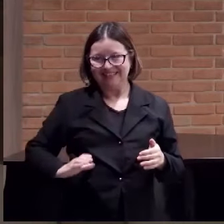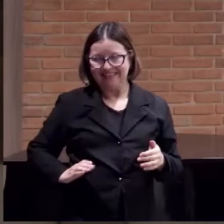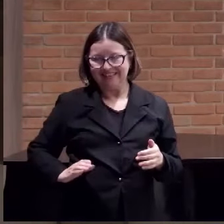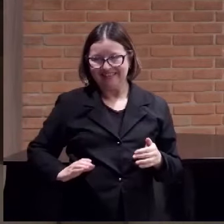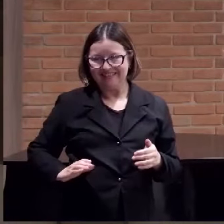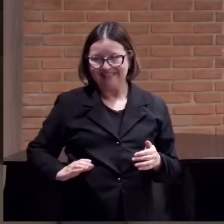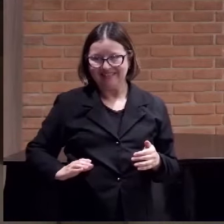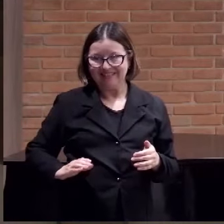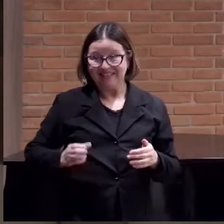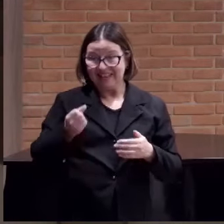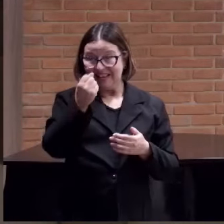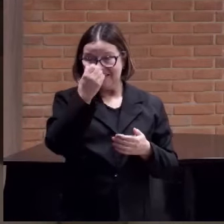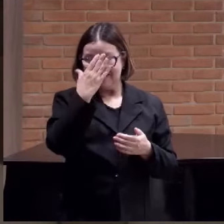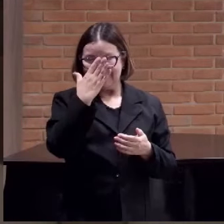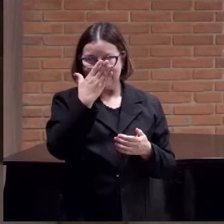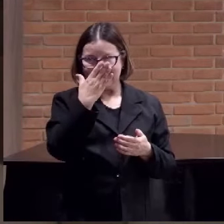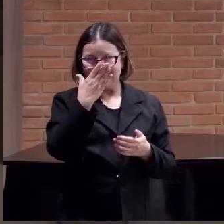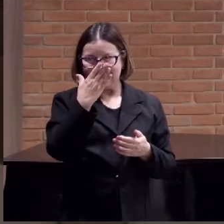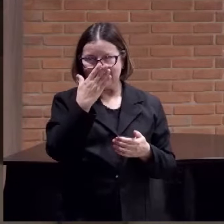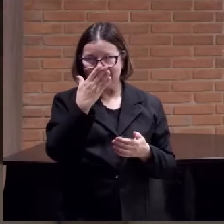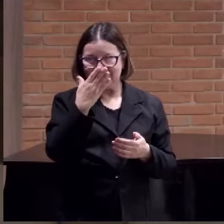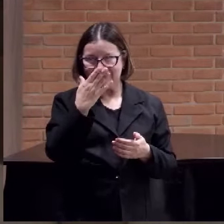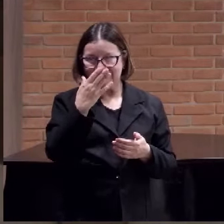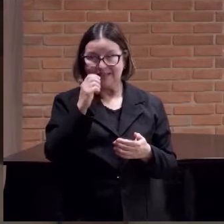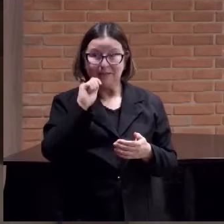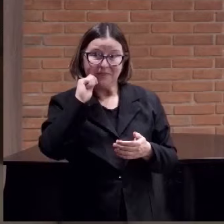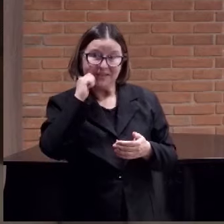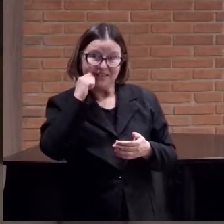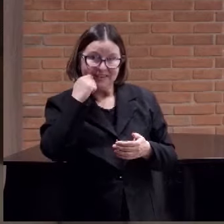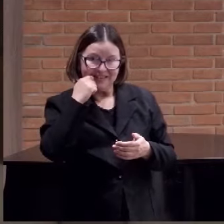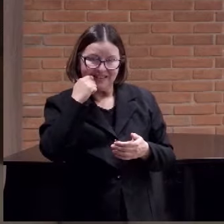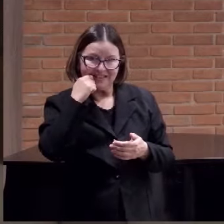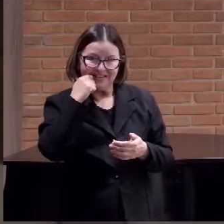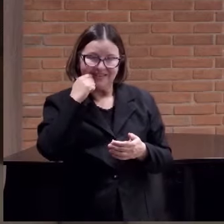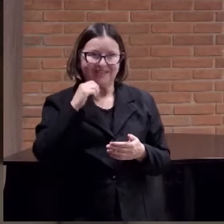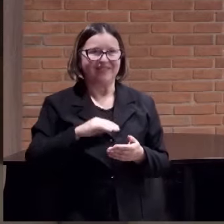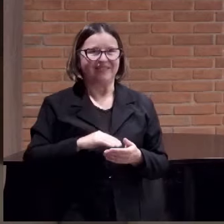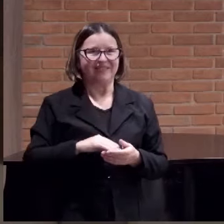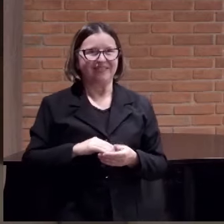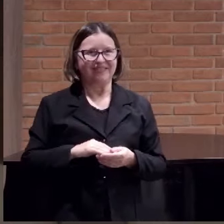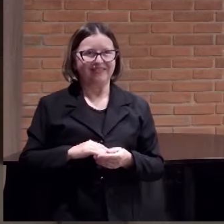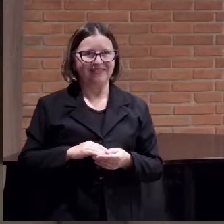conforme a revelação do mistério,